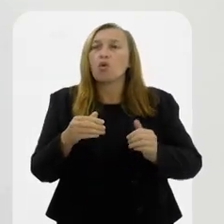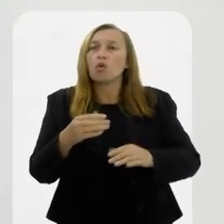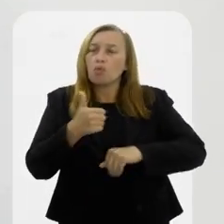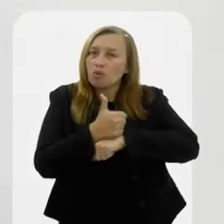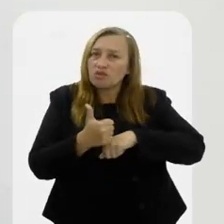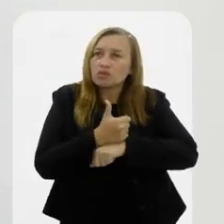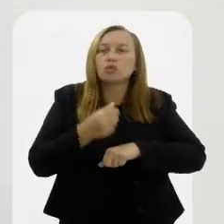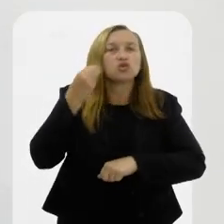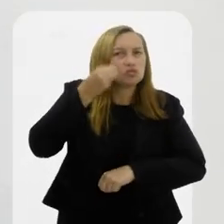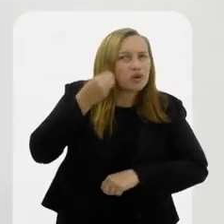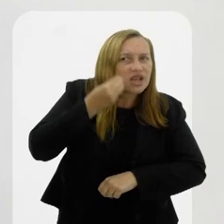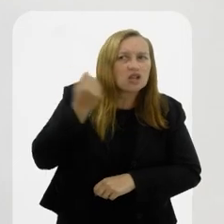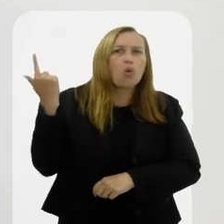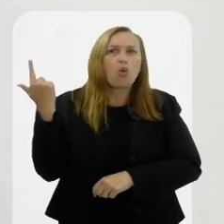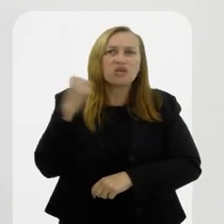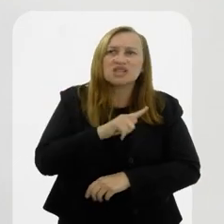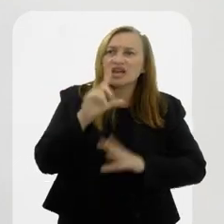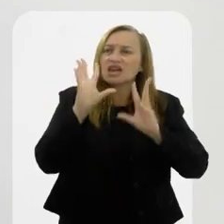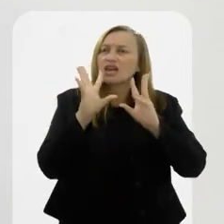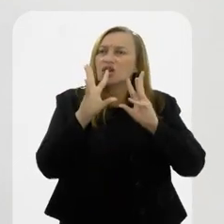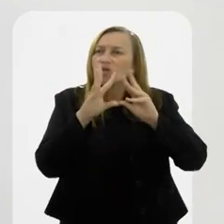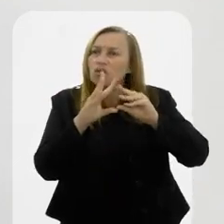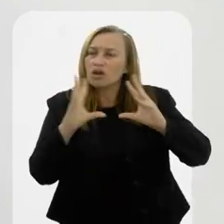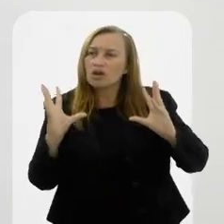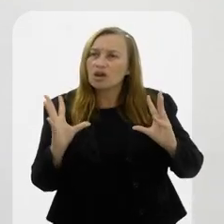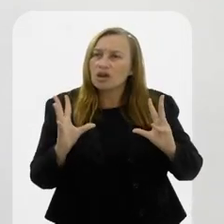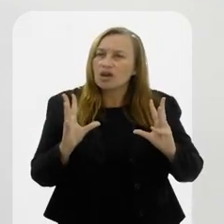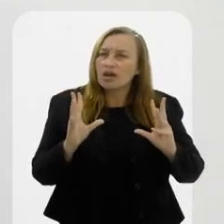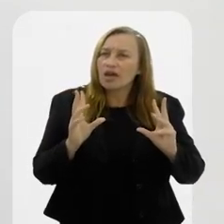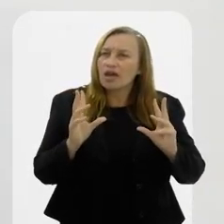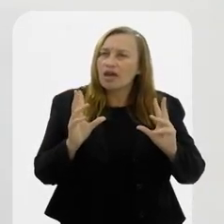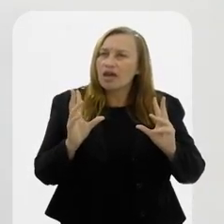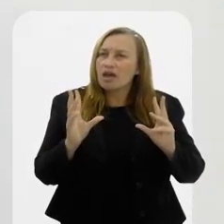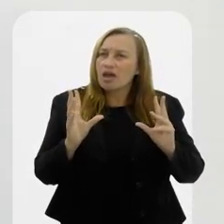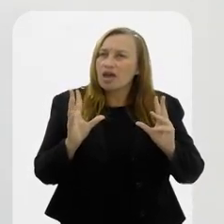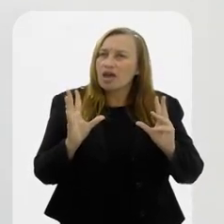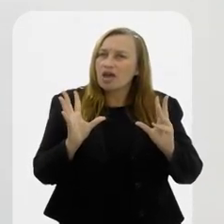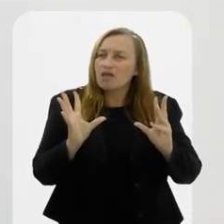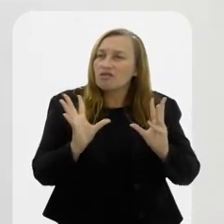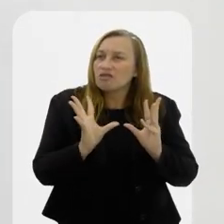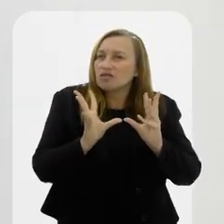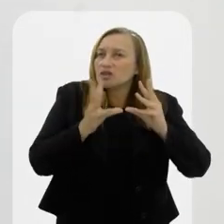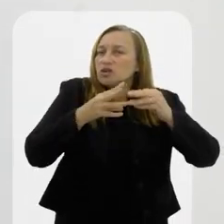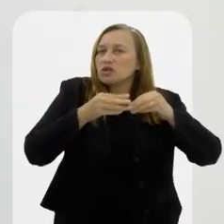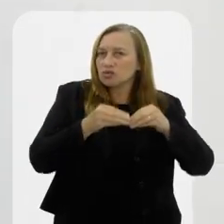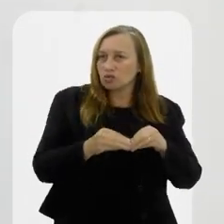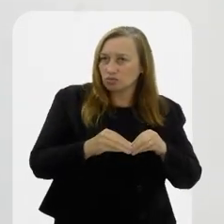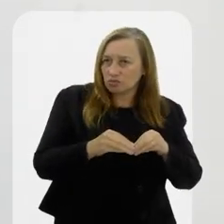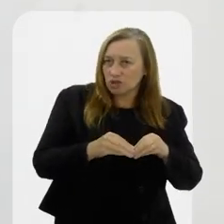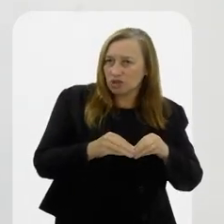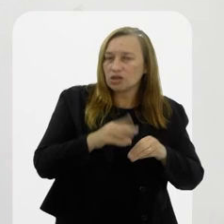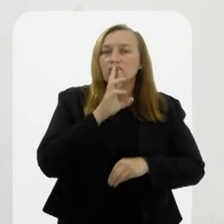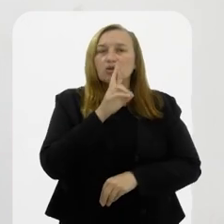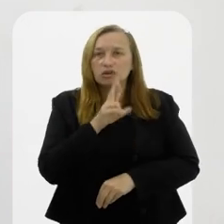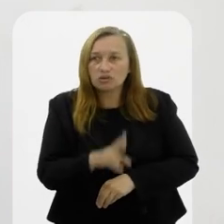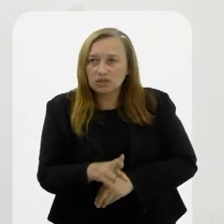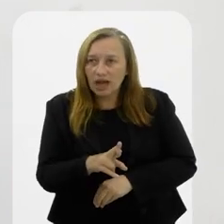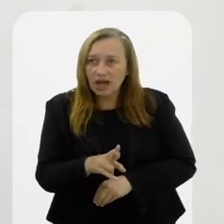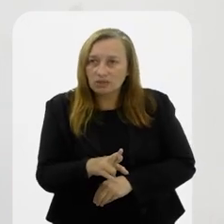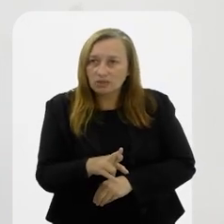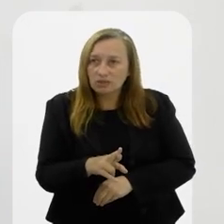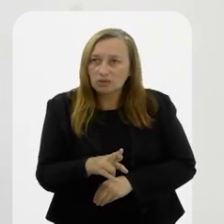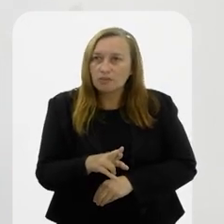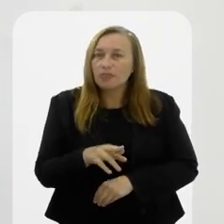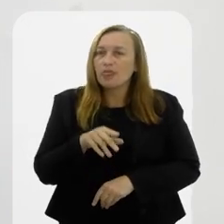experiente, ele consegue fechar ou olhar para o diagnóstico, ou ter uma noção muito grande do que é. E o restante